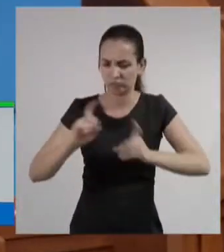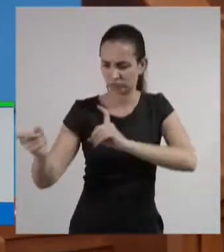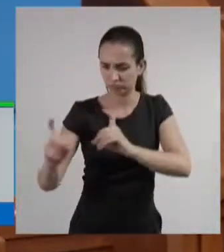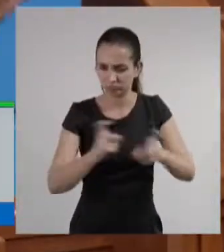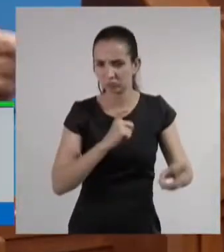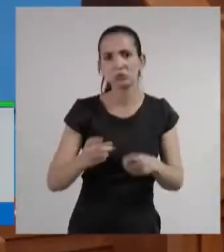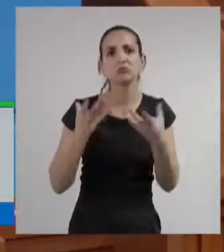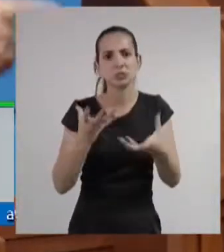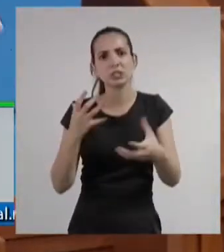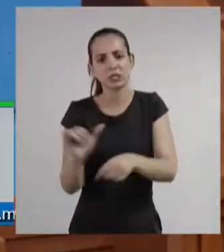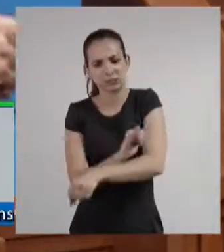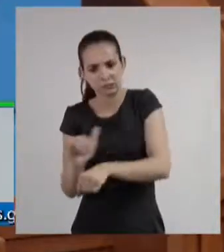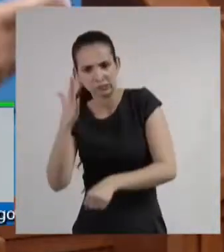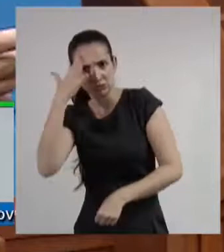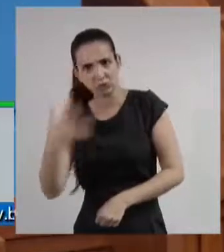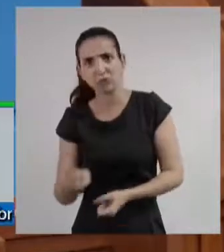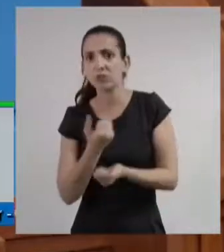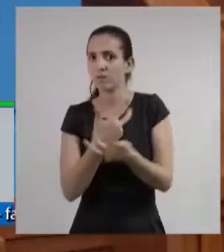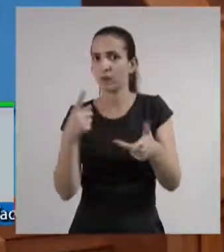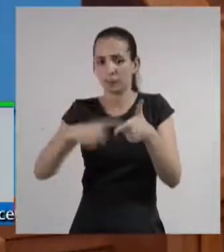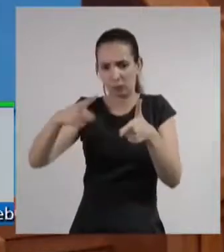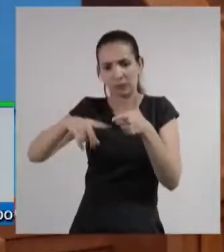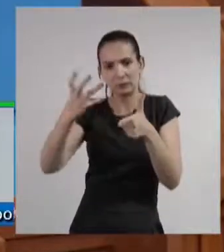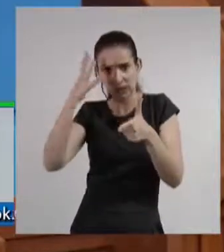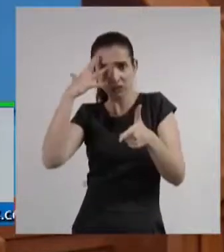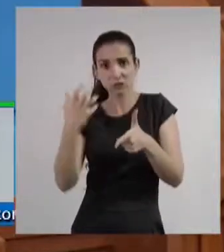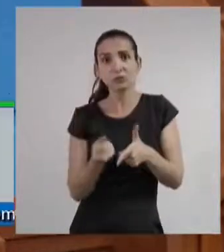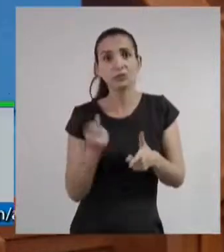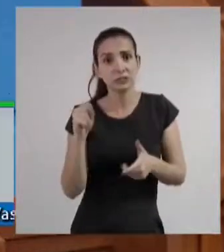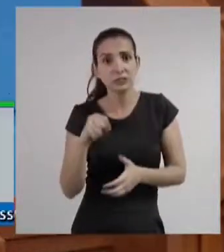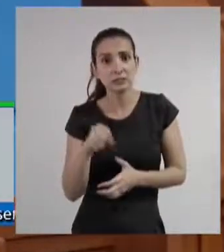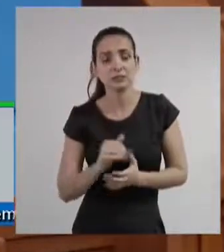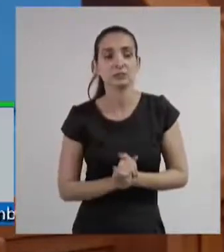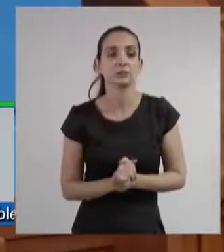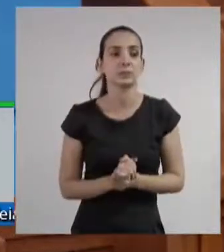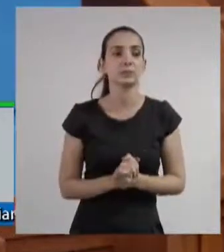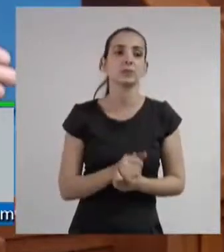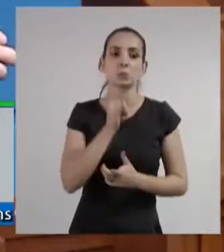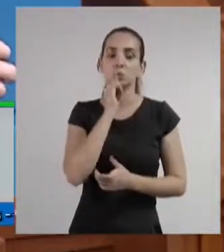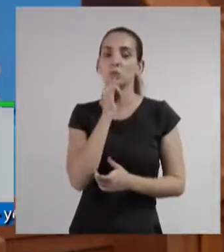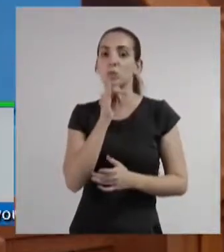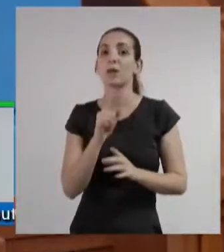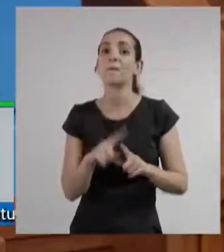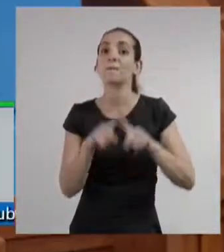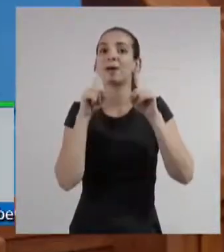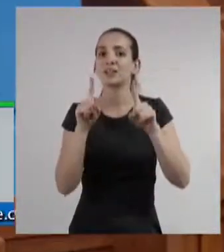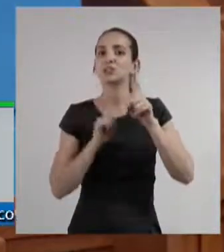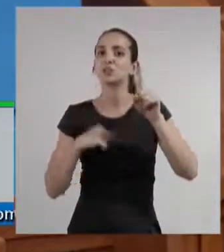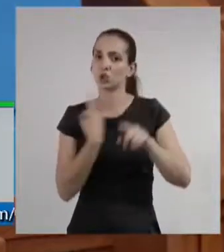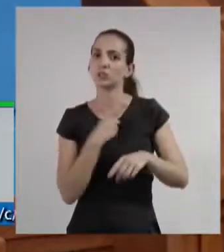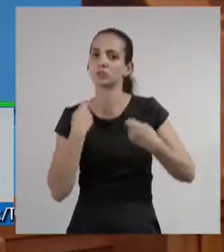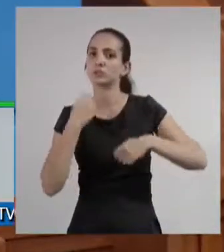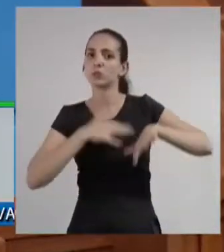catástrofes que acontecem no mundo, nós vimos o que